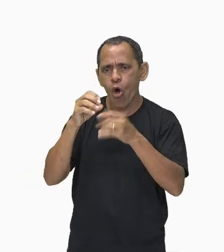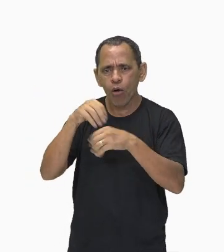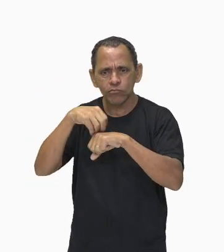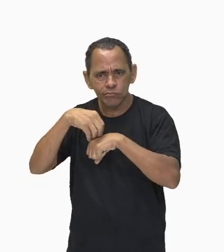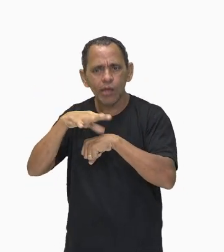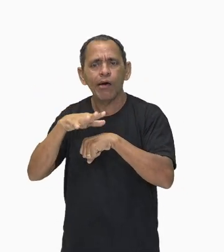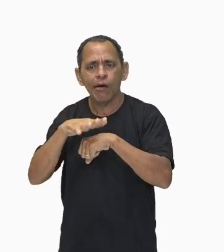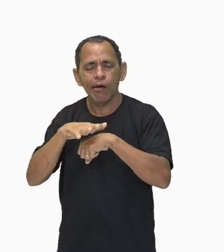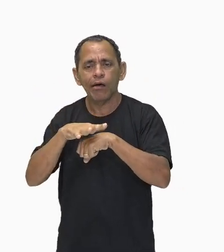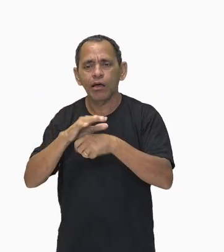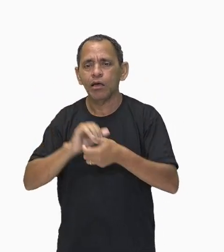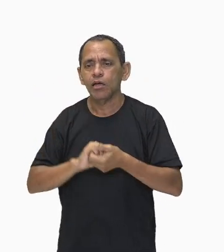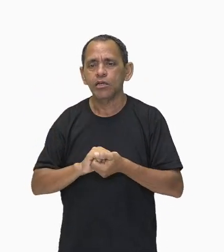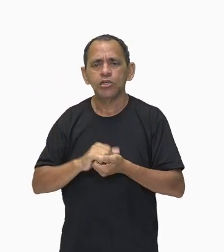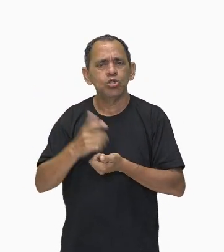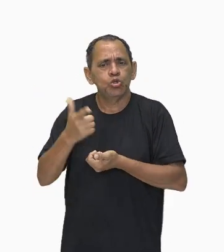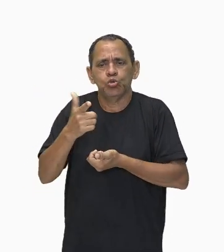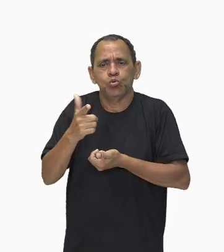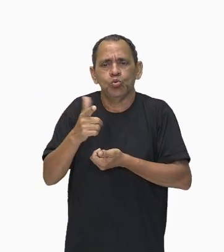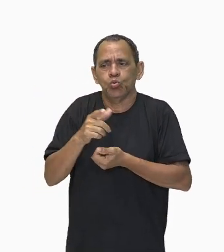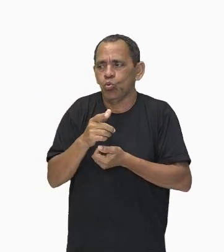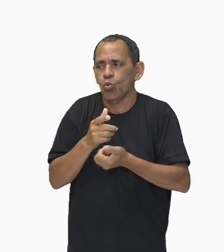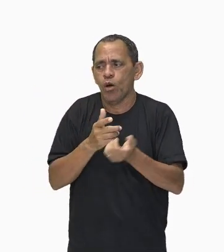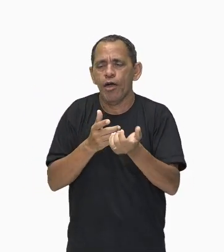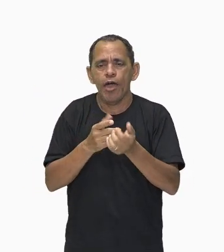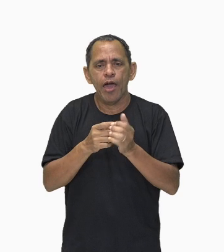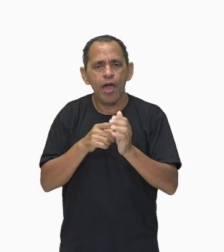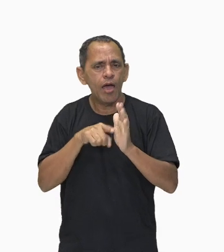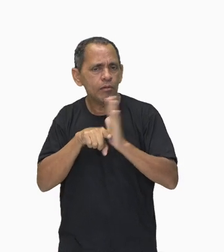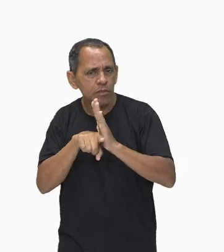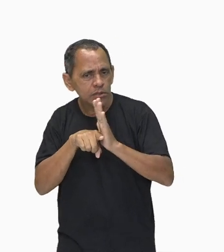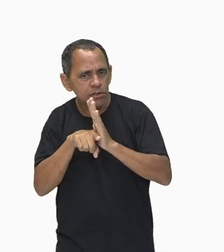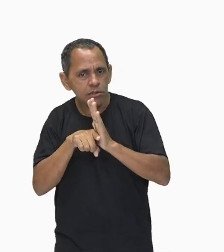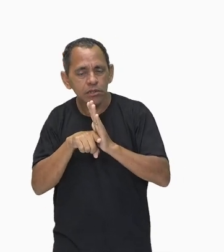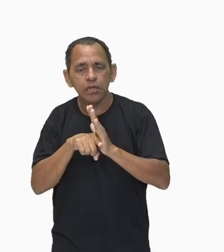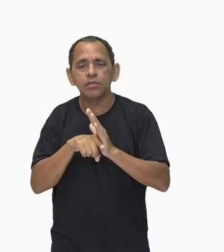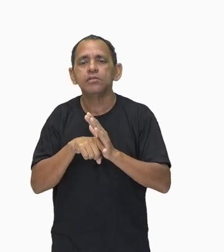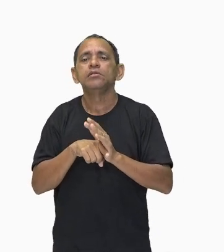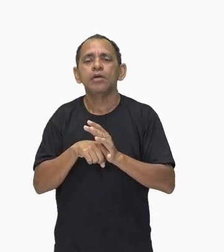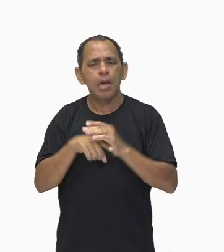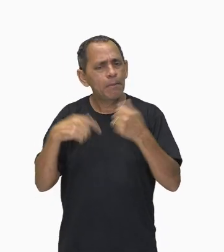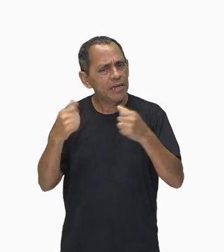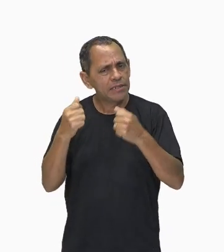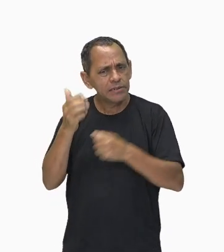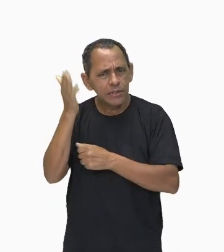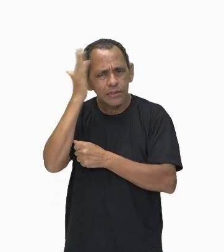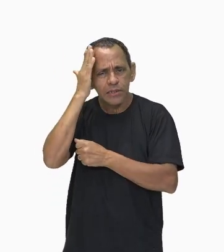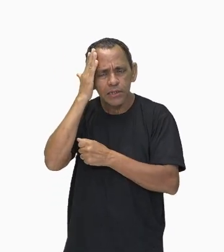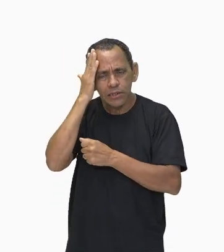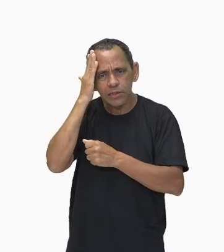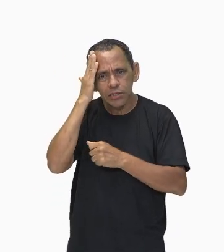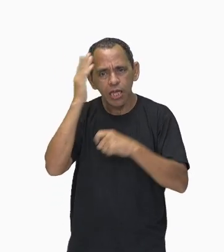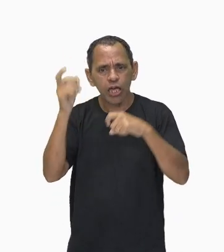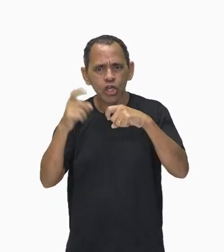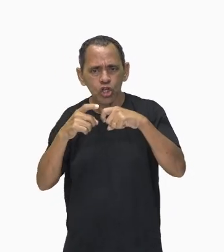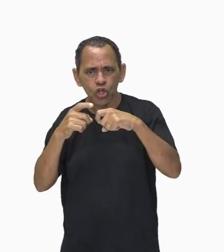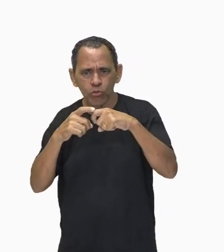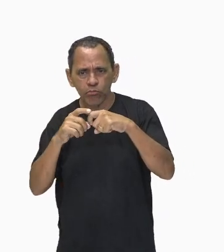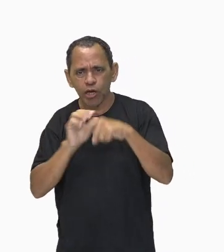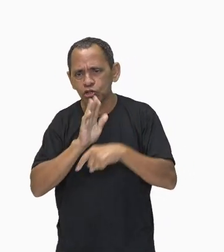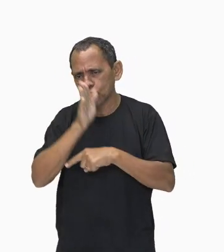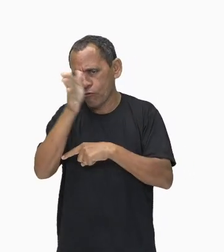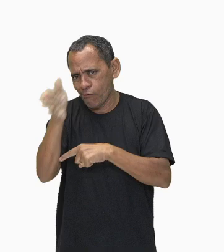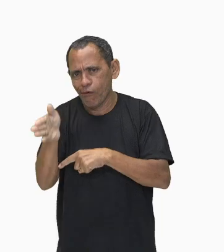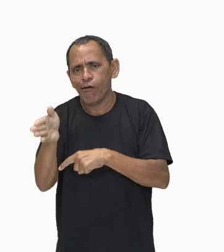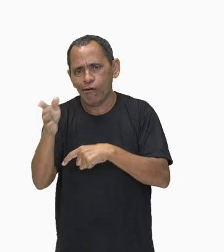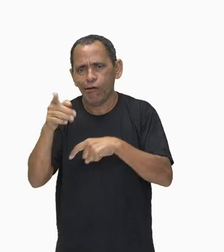como diagnóstico. Quero que vocês entendam que a consulta médica é fundamental para dar um diagnóstico